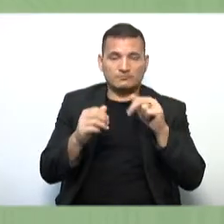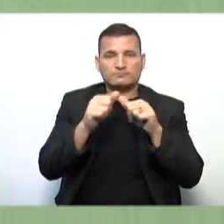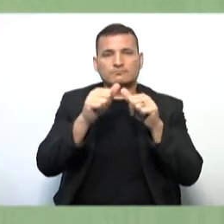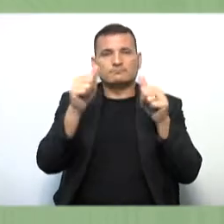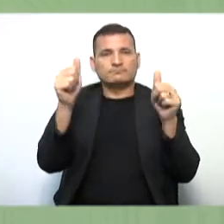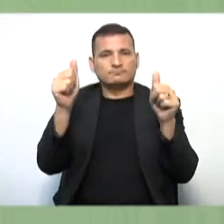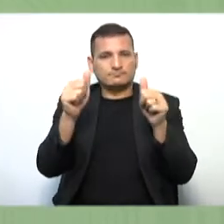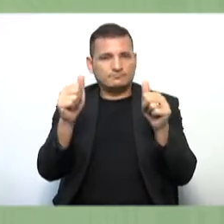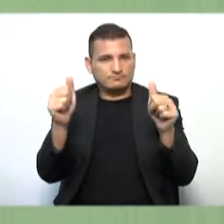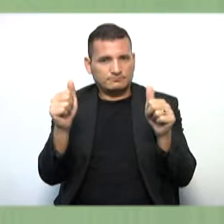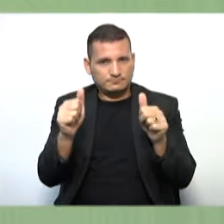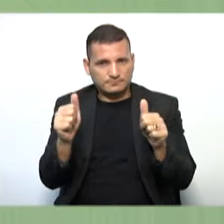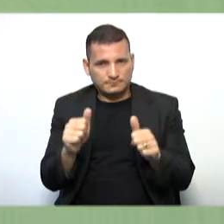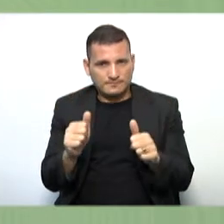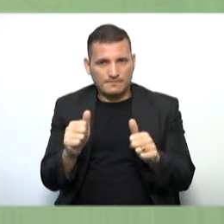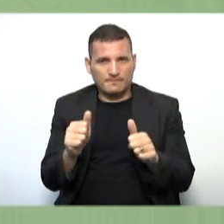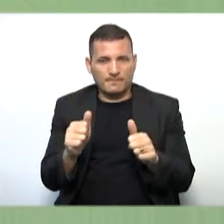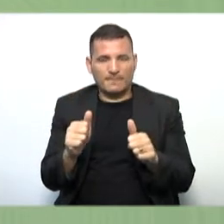temos